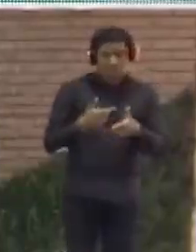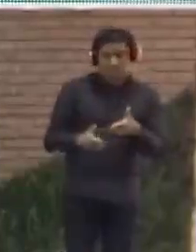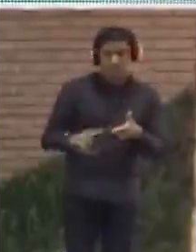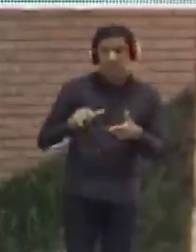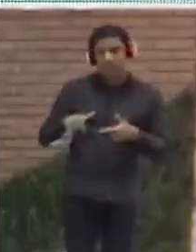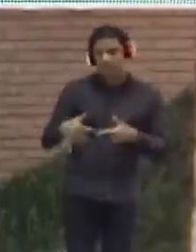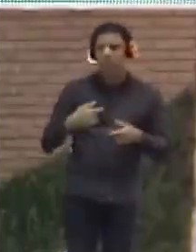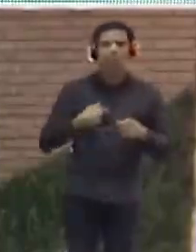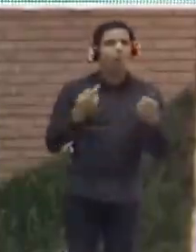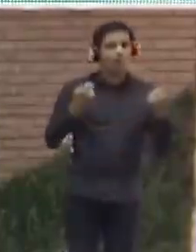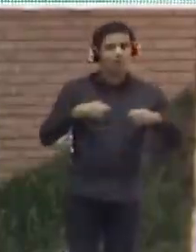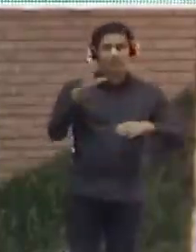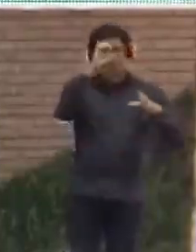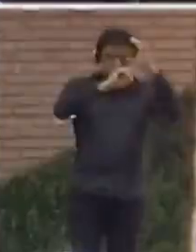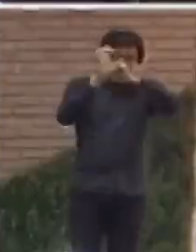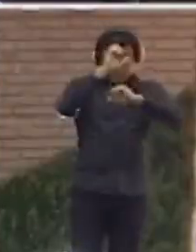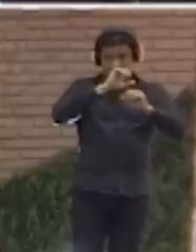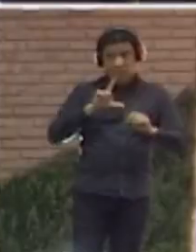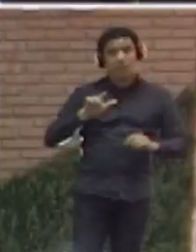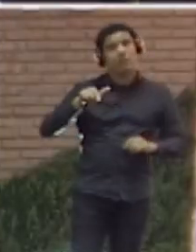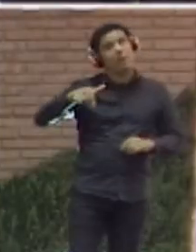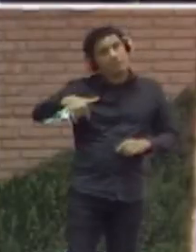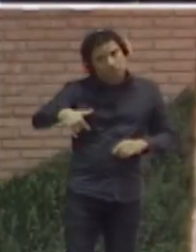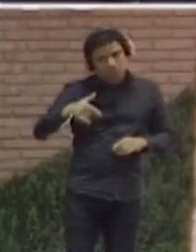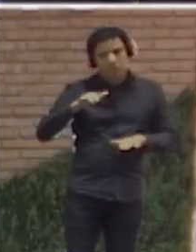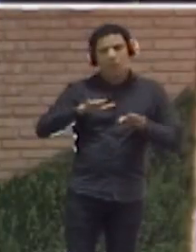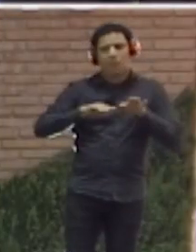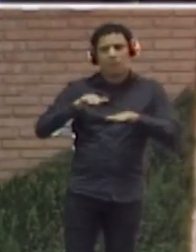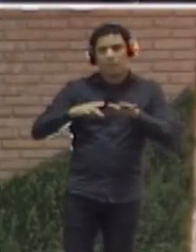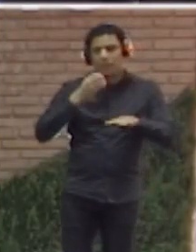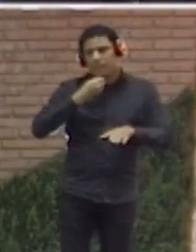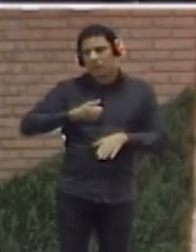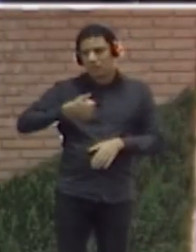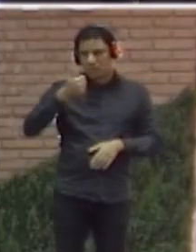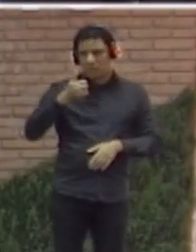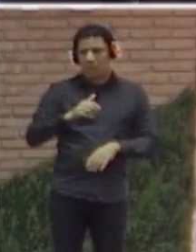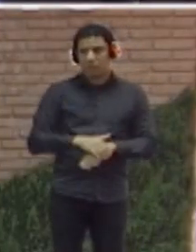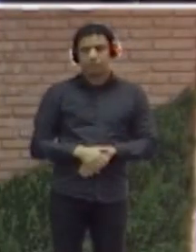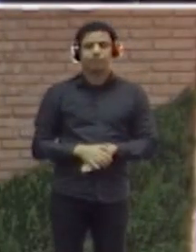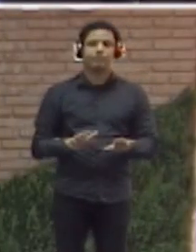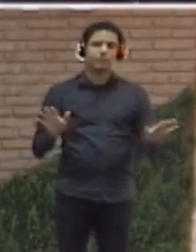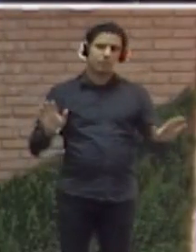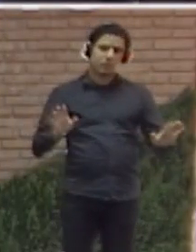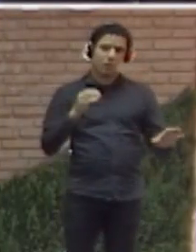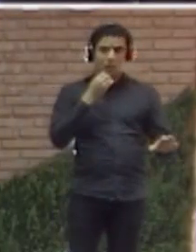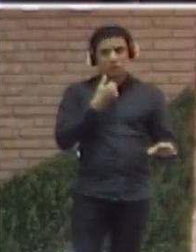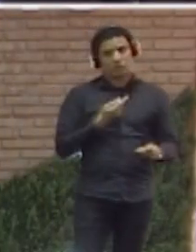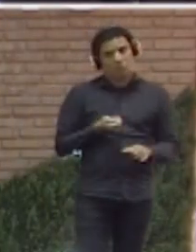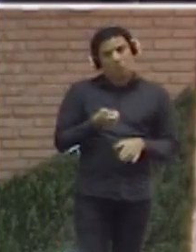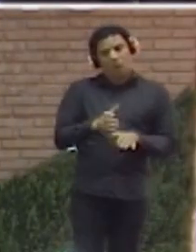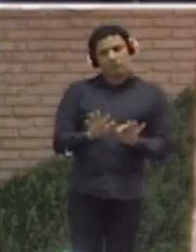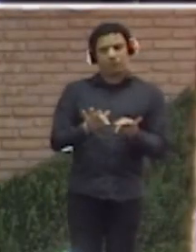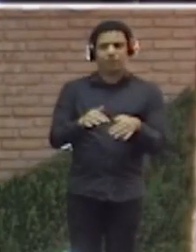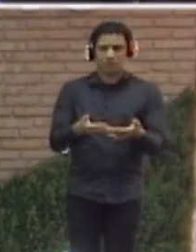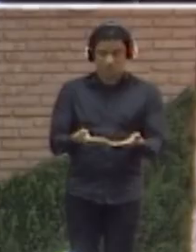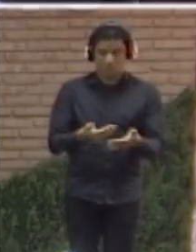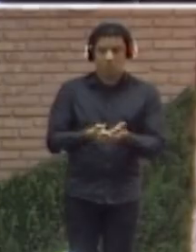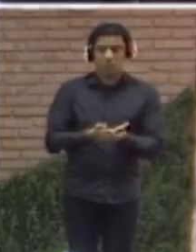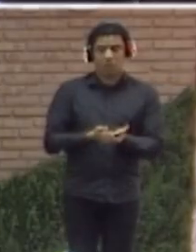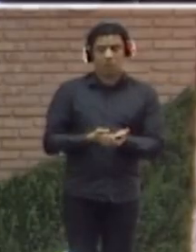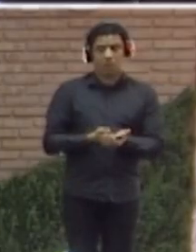aprendizado para entender como é que você traz isso em escala também. Pessoal, a gente está chegando para o final, e eu